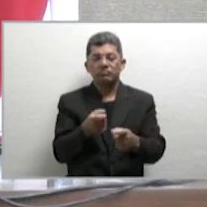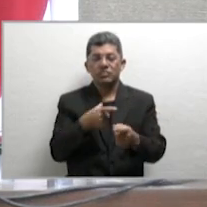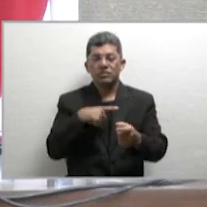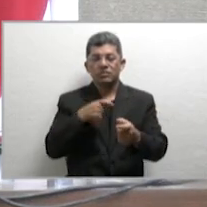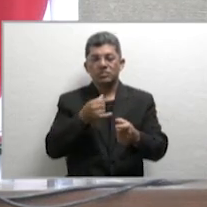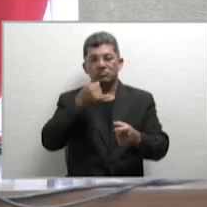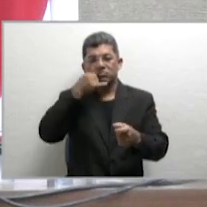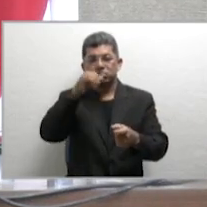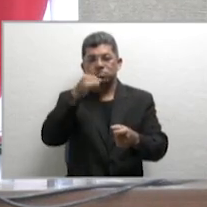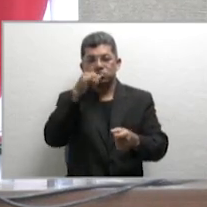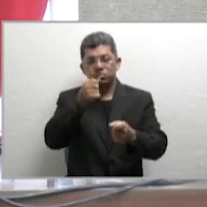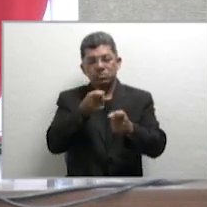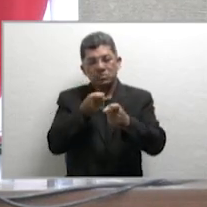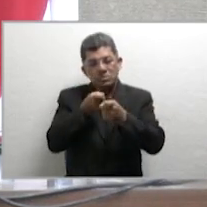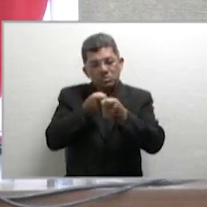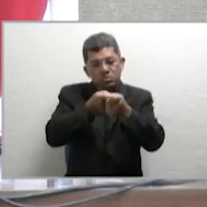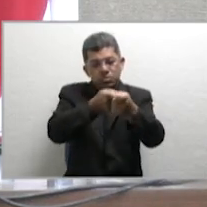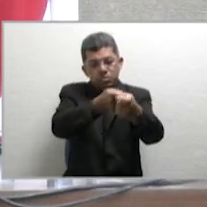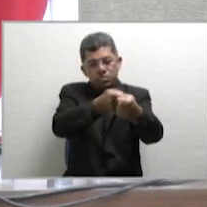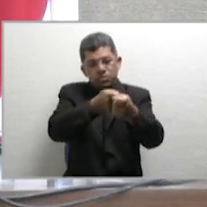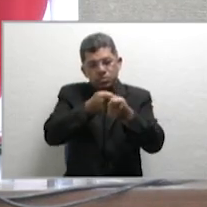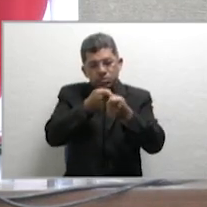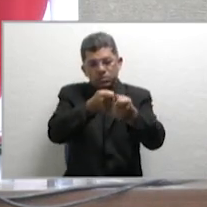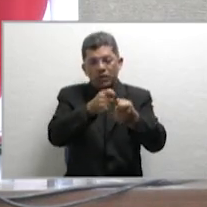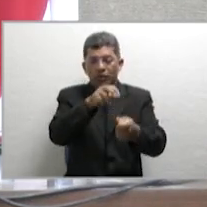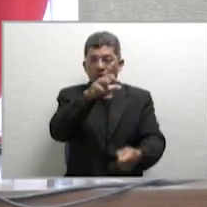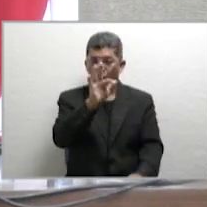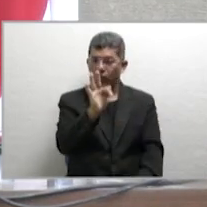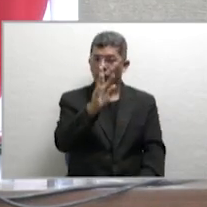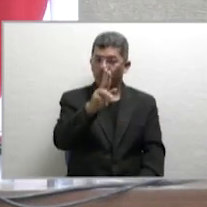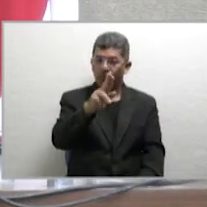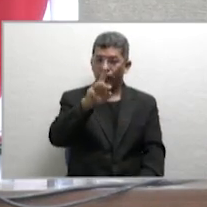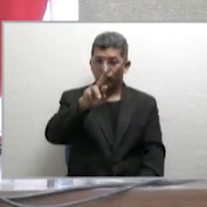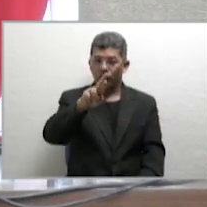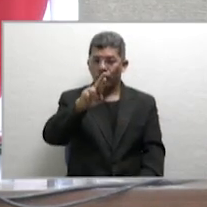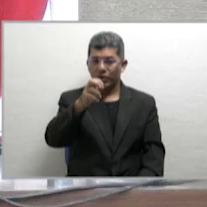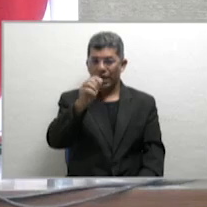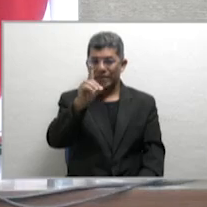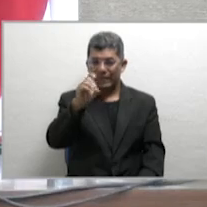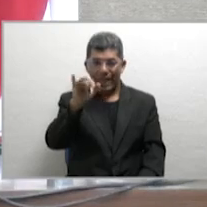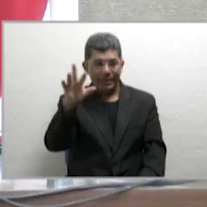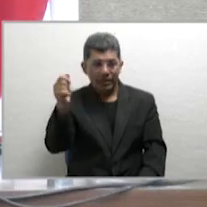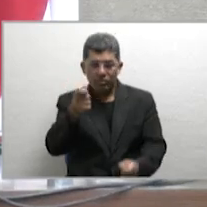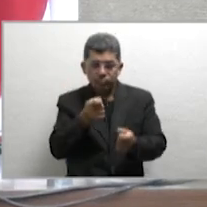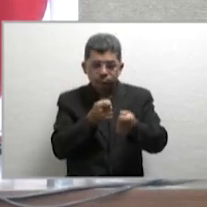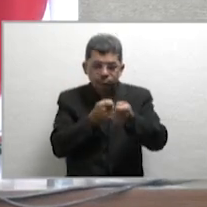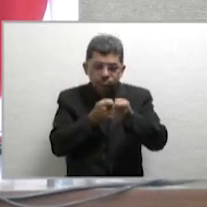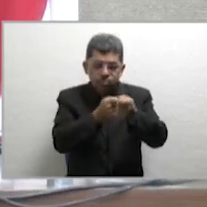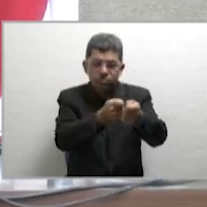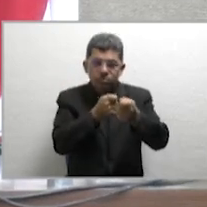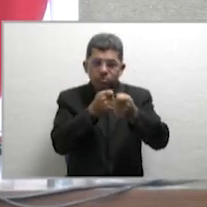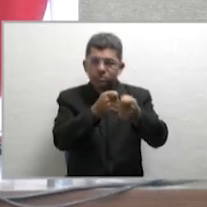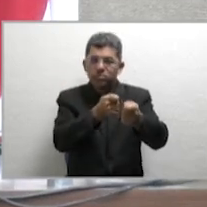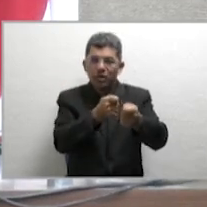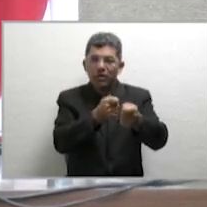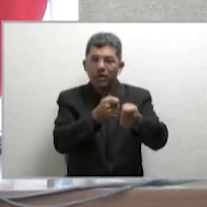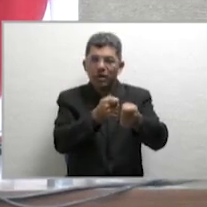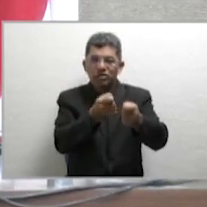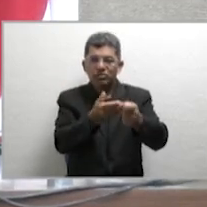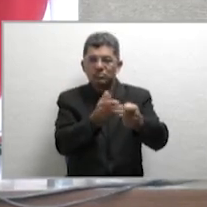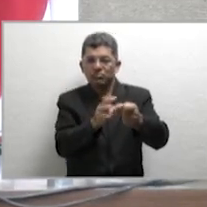a residência das pessoas, fura aquela caixa, destrói a caixa e coloca o cabo coaxial por